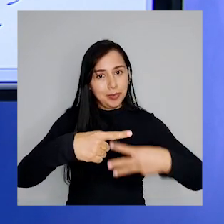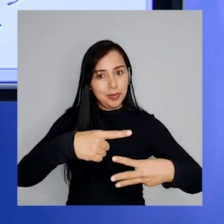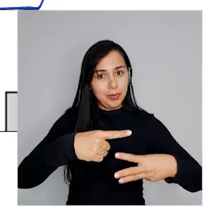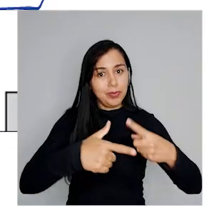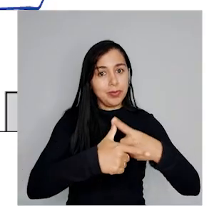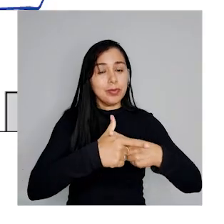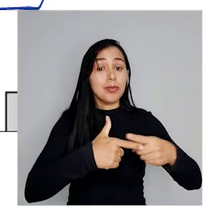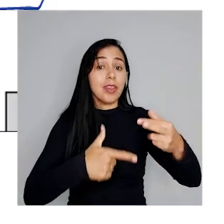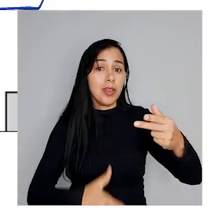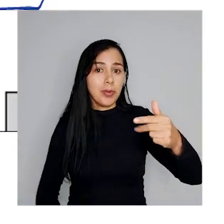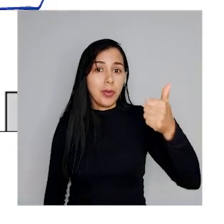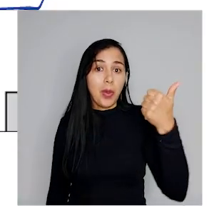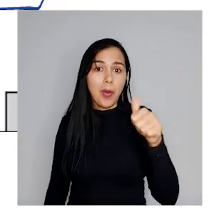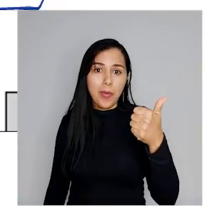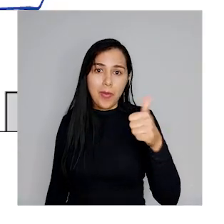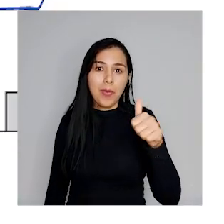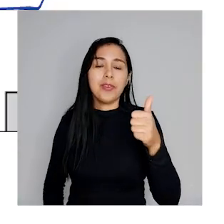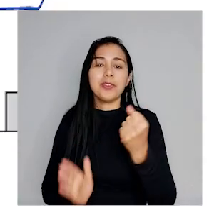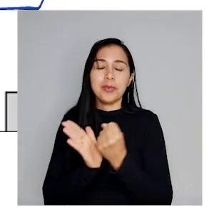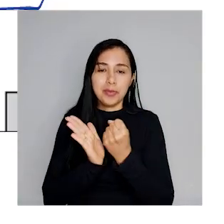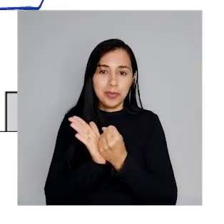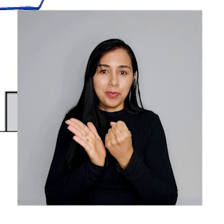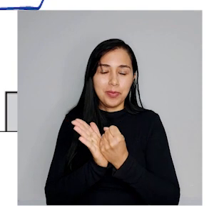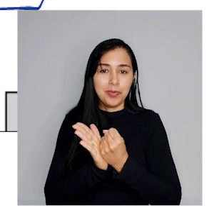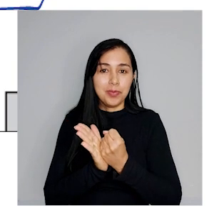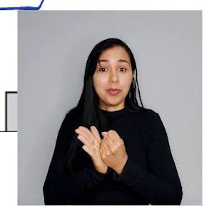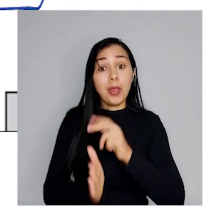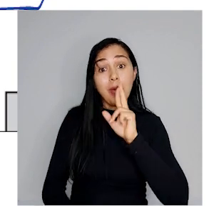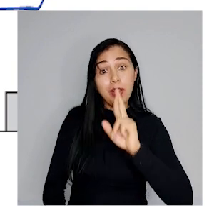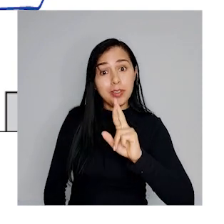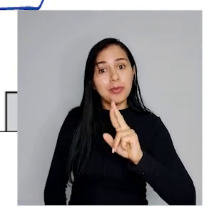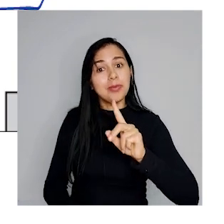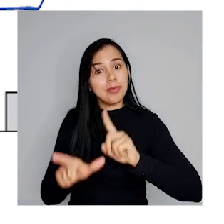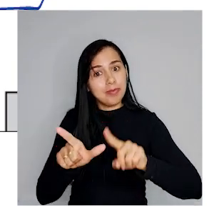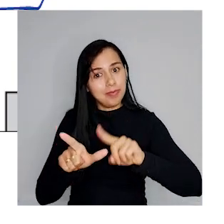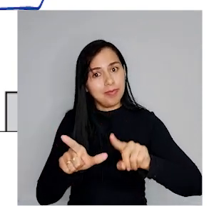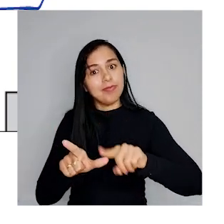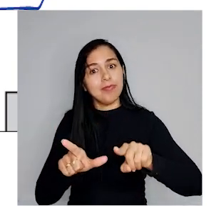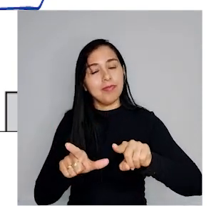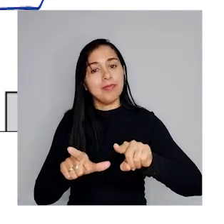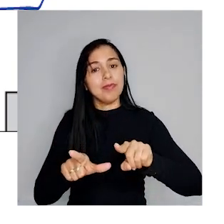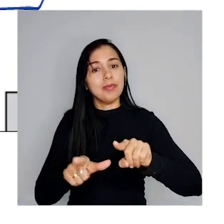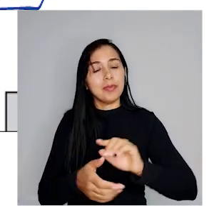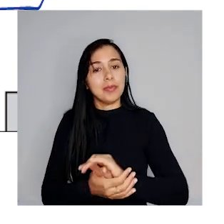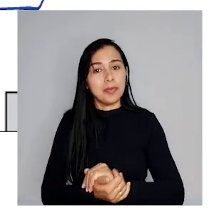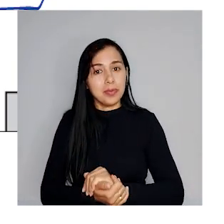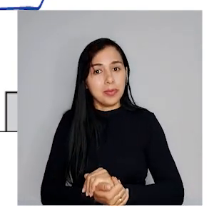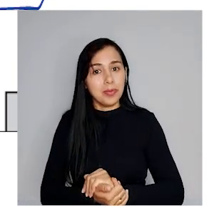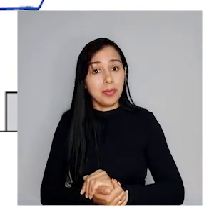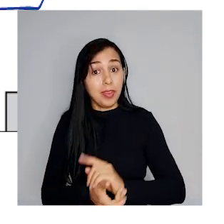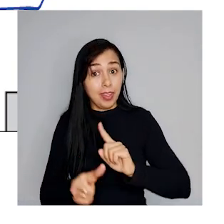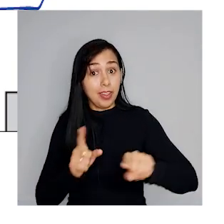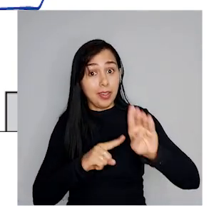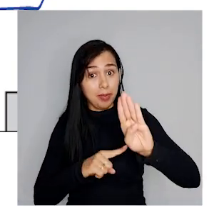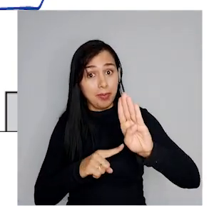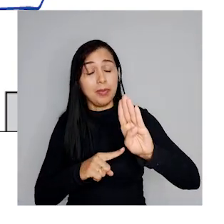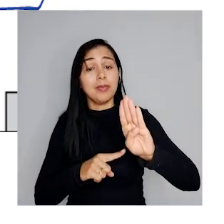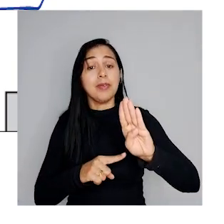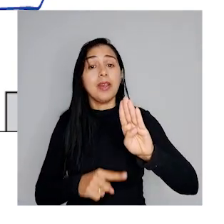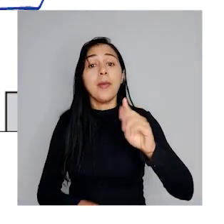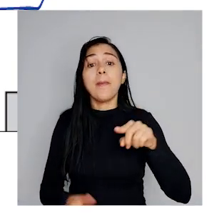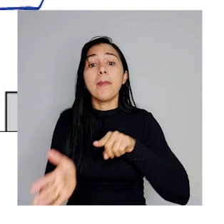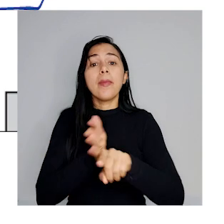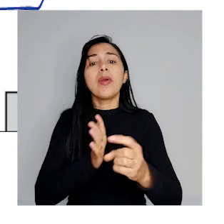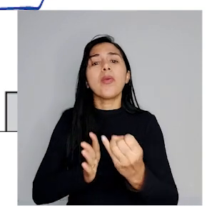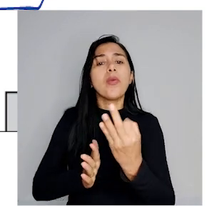um total de 11 pontos. E aí a gente vai estar respondendo aí o item B, que ele está perguntando quantos pontos